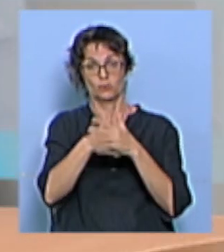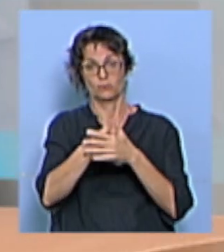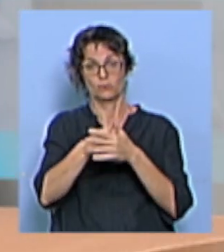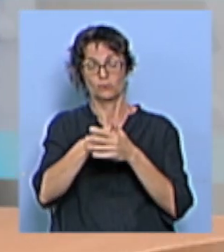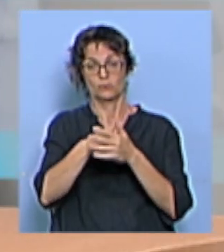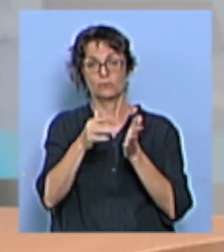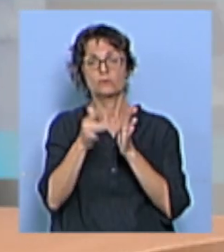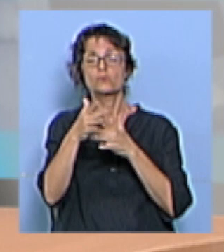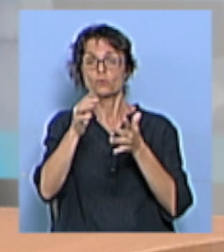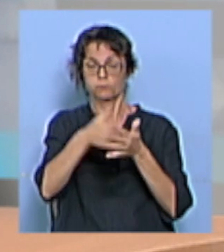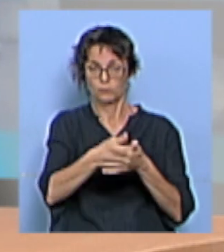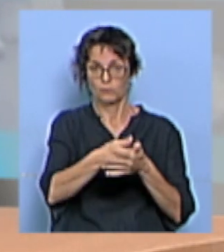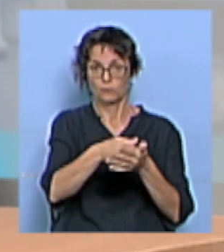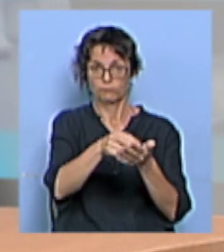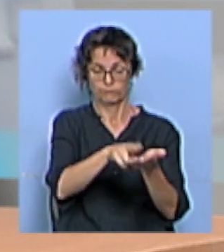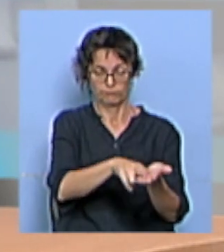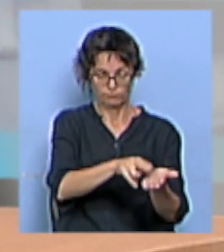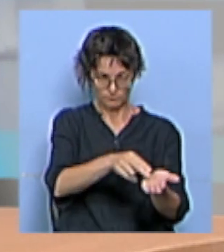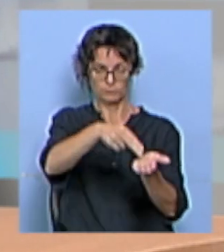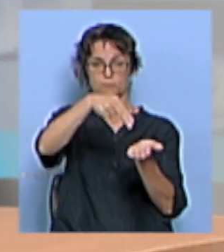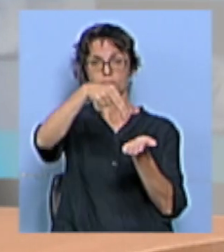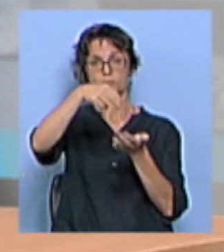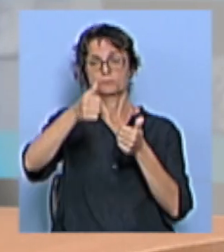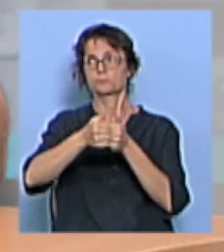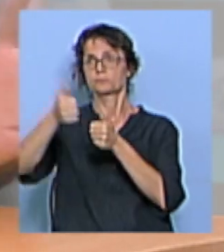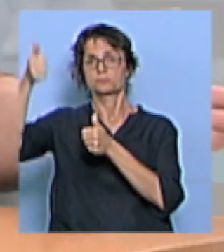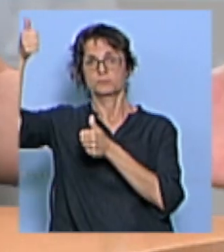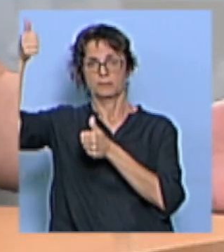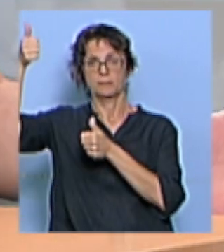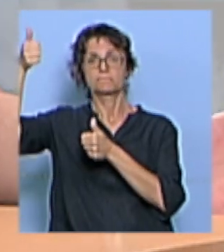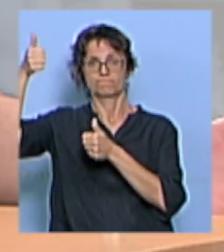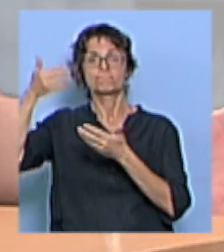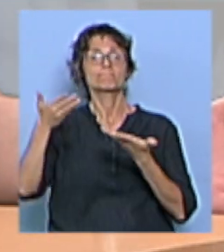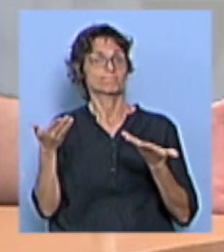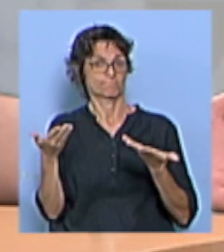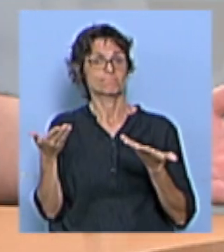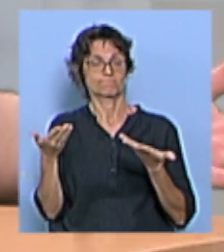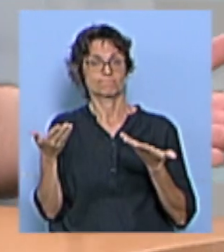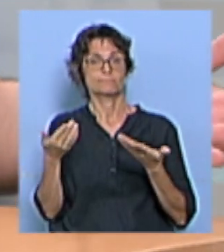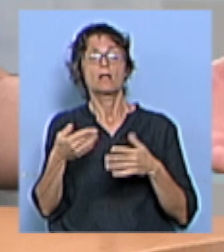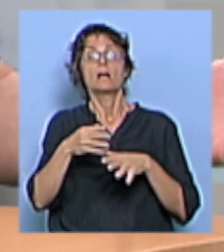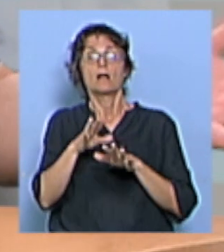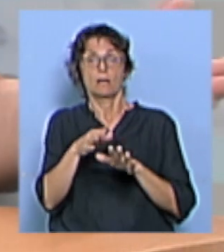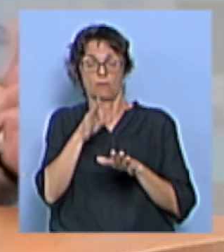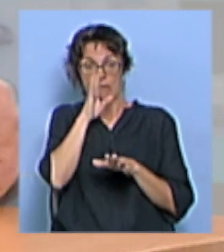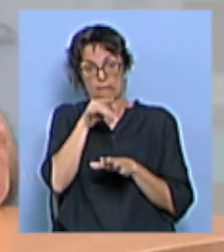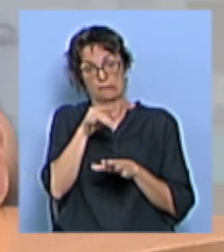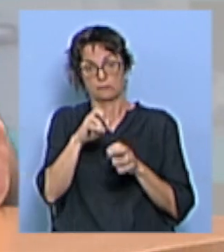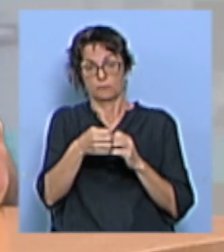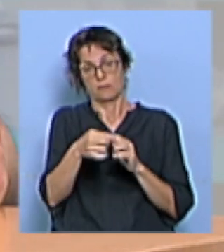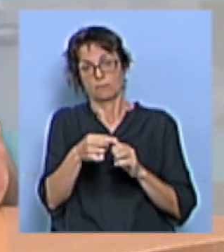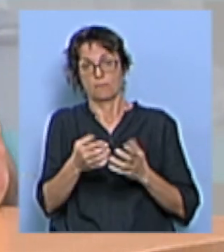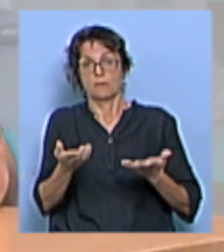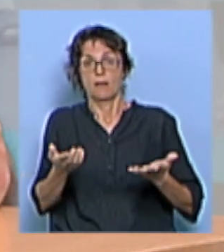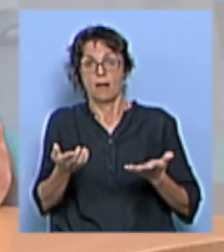objetivo. Fidelidade a um projeto. Uma questão de coerência. Uma questão de coerência. Ora, se isso traz problemas, pronto, mas isso é o que